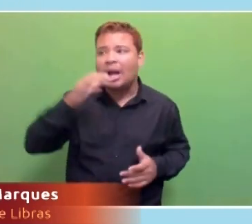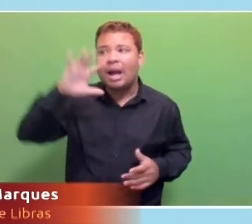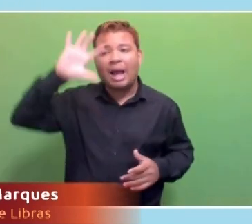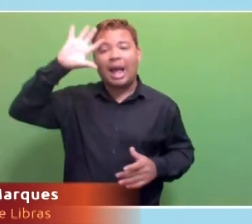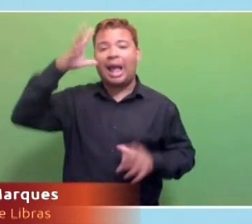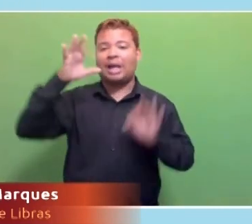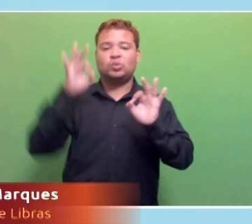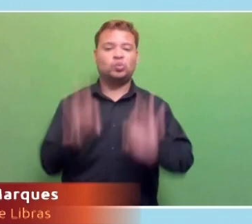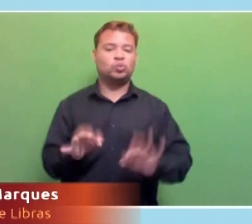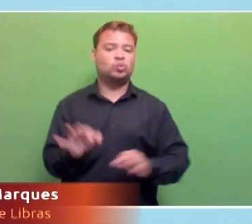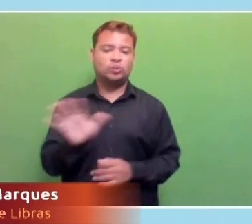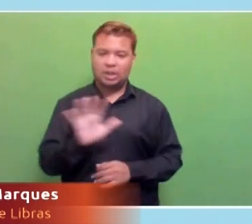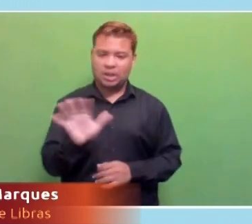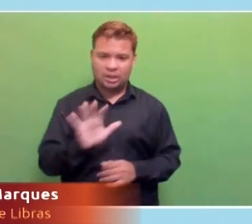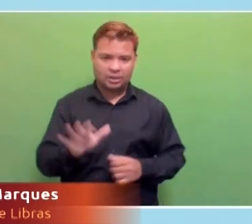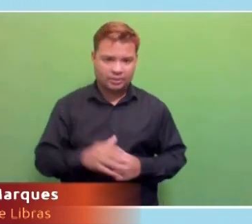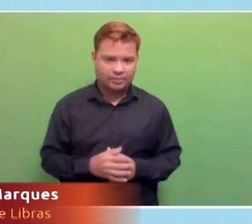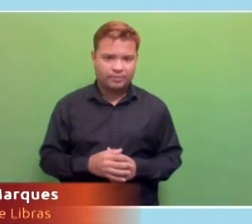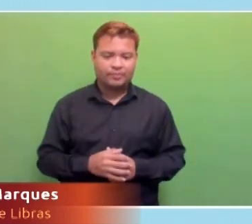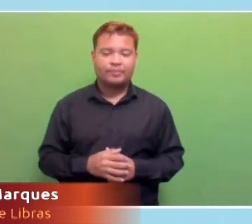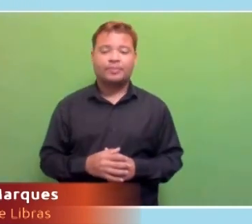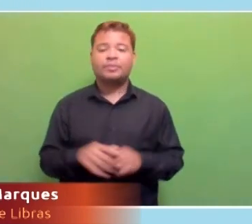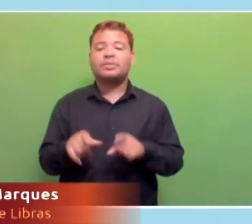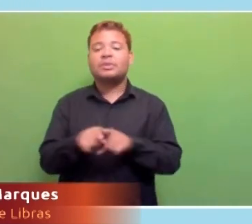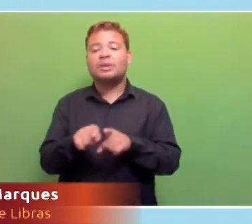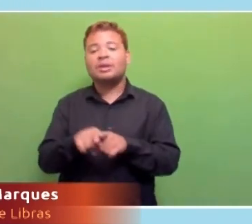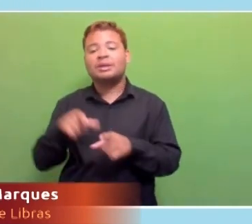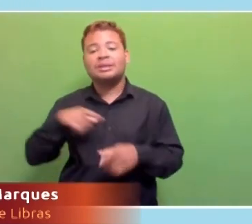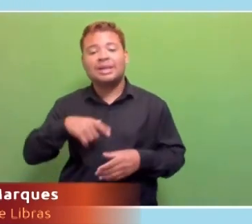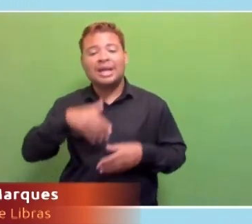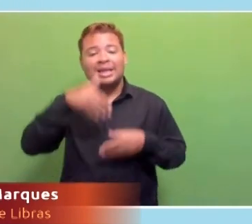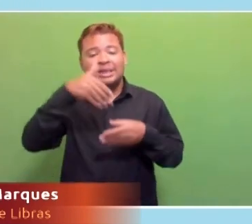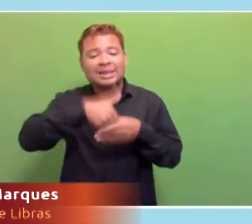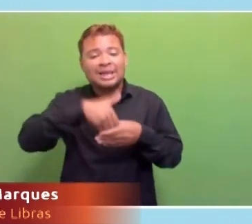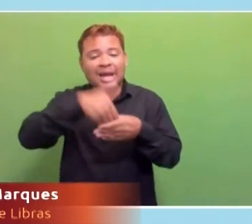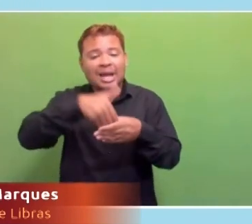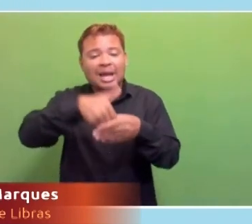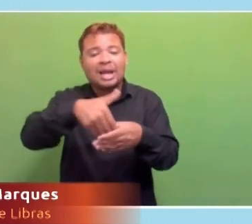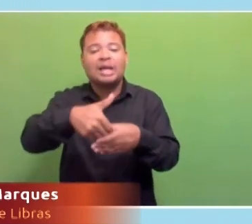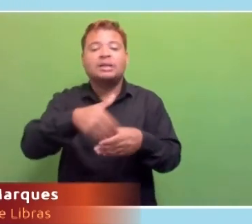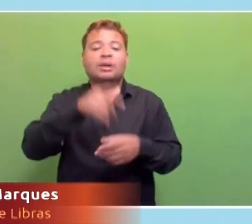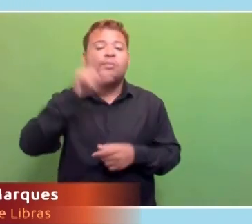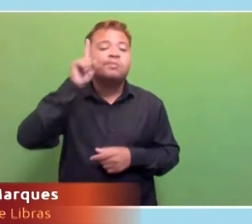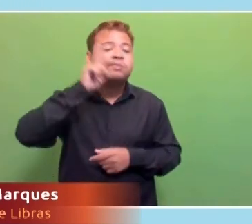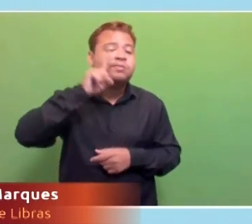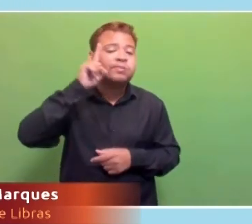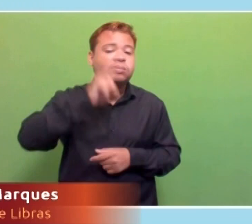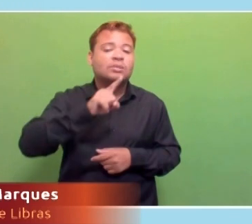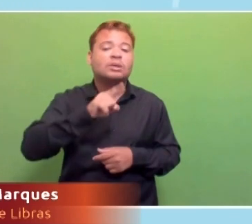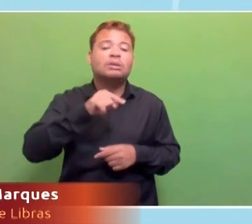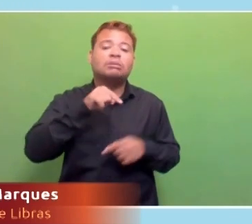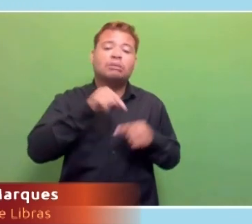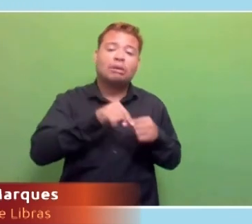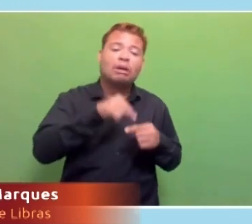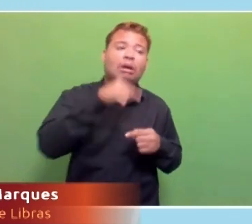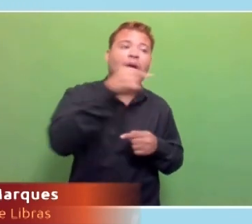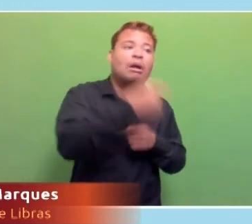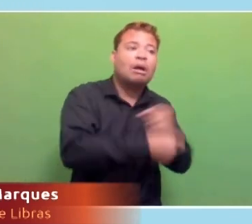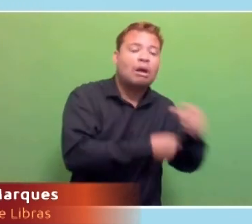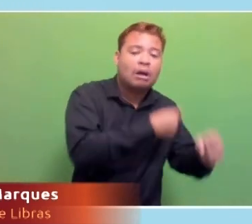também daquelas que serão as eleições e do resultado incerto nas eleições americanas daqui a um ano, acho